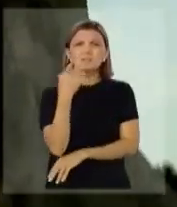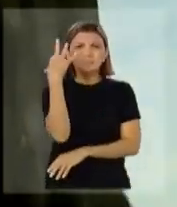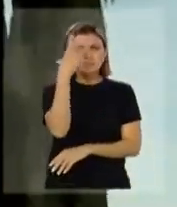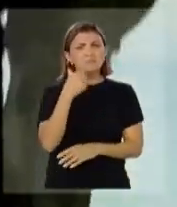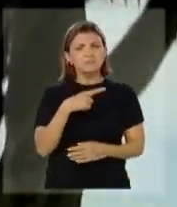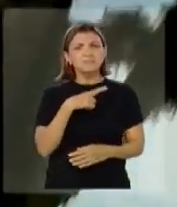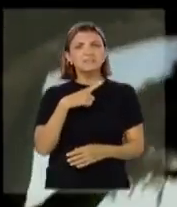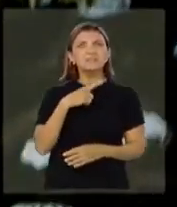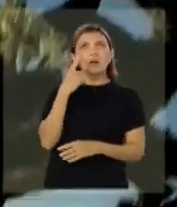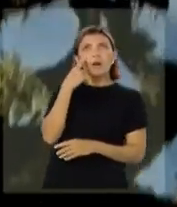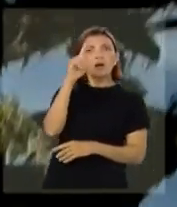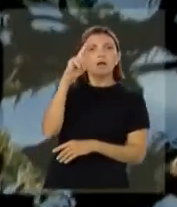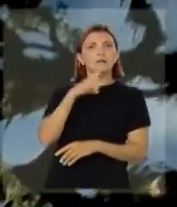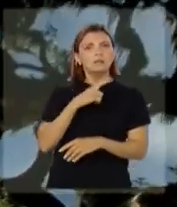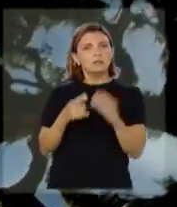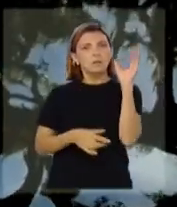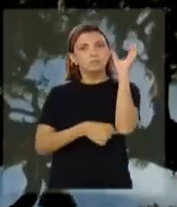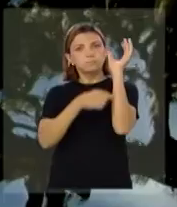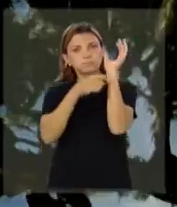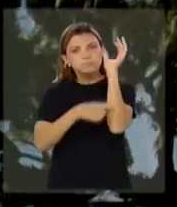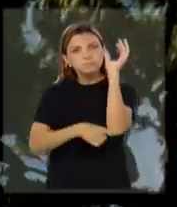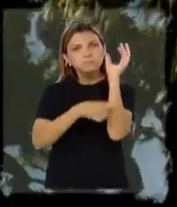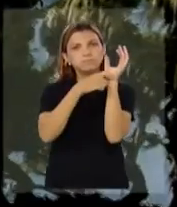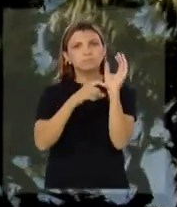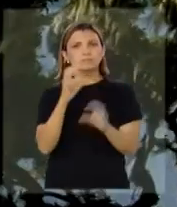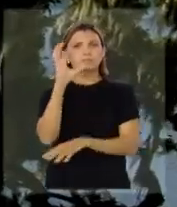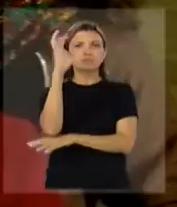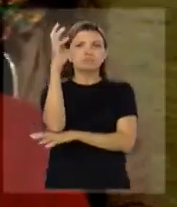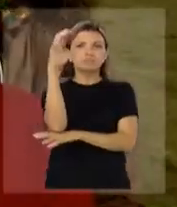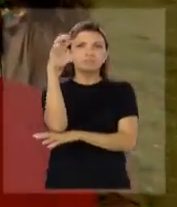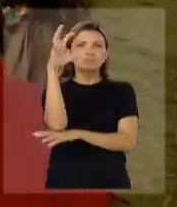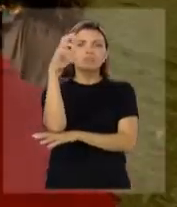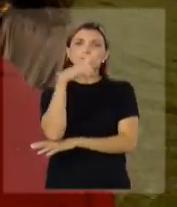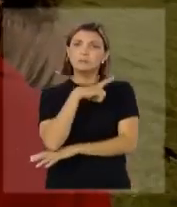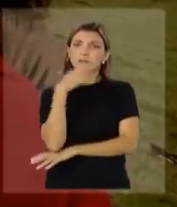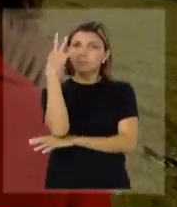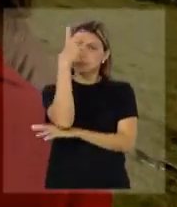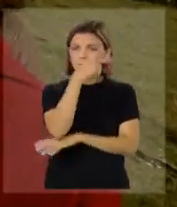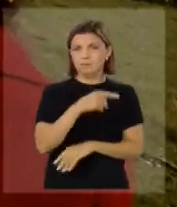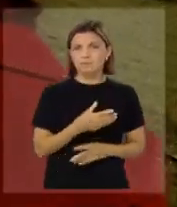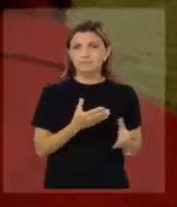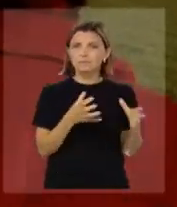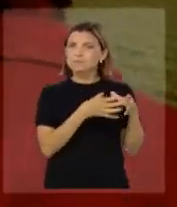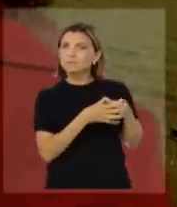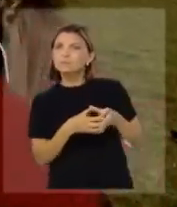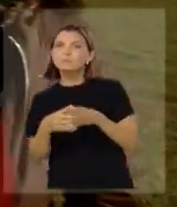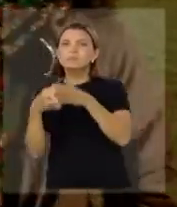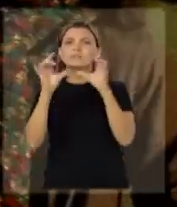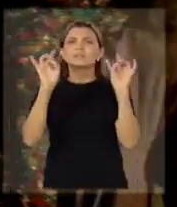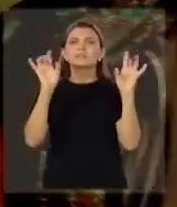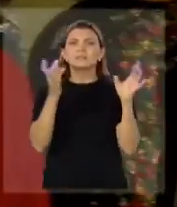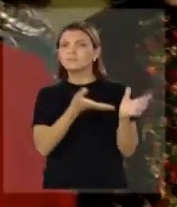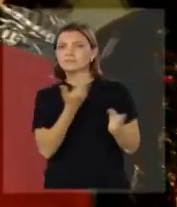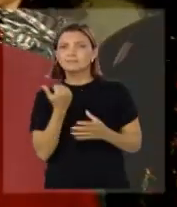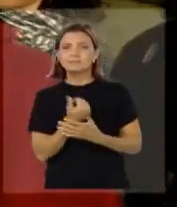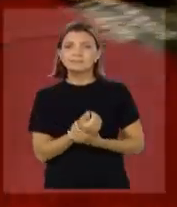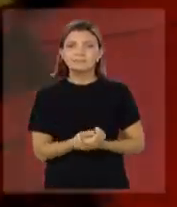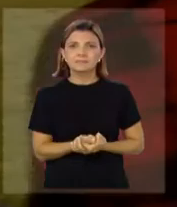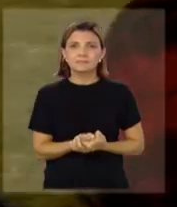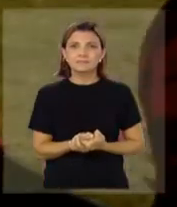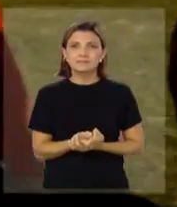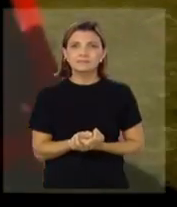é linda, o formato que ela tem, olha só, o caule, as copas. Eu vou levar vocês num lugar bem especial. Vocês se importam,